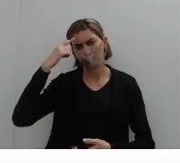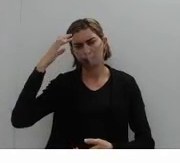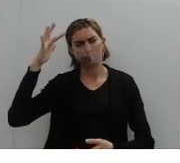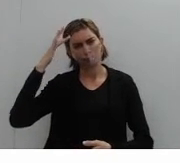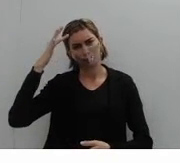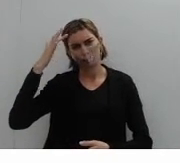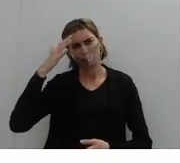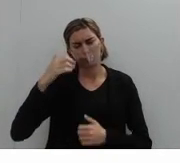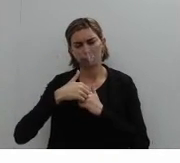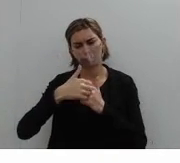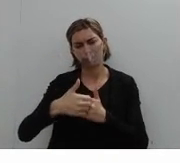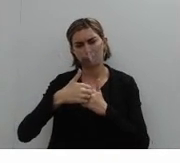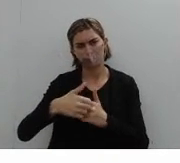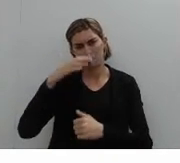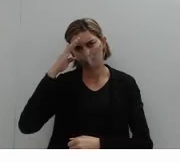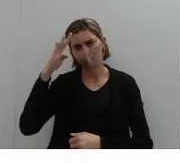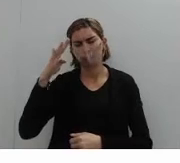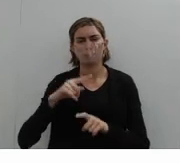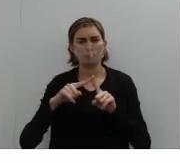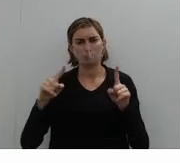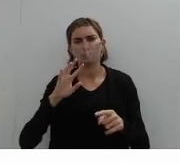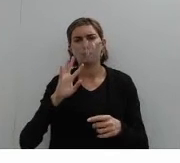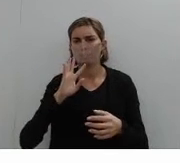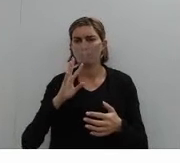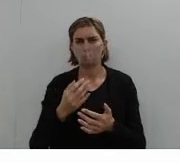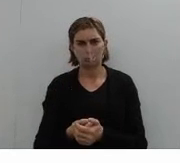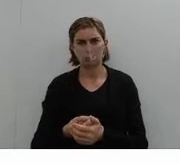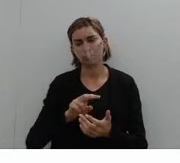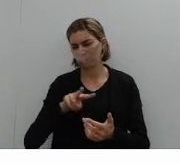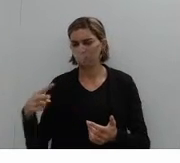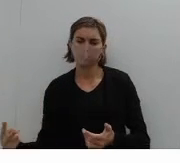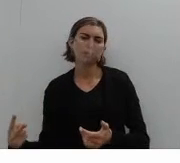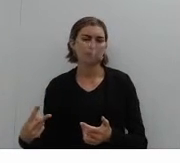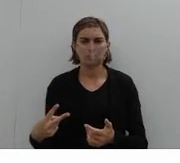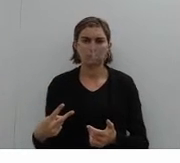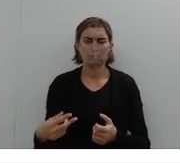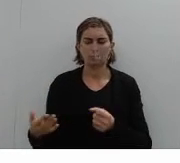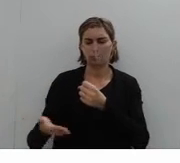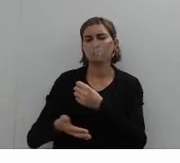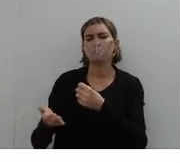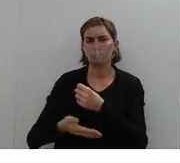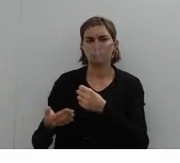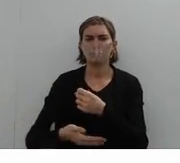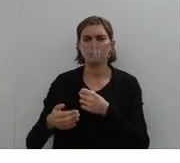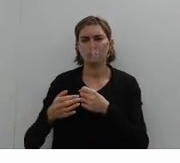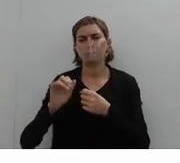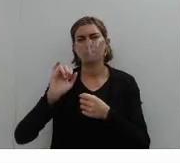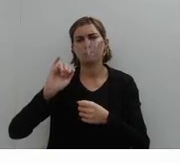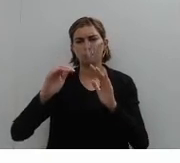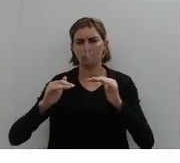como guia principal, mas reconhece as contradições. Baseia-se no